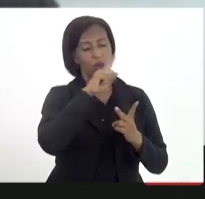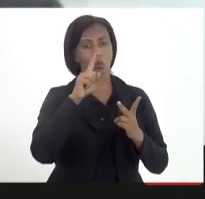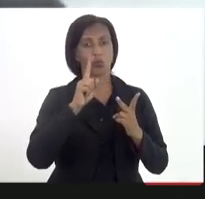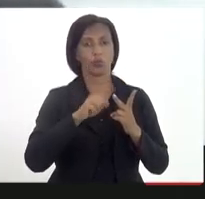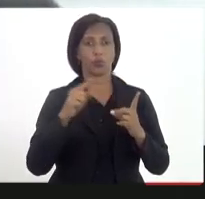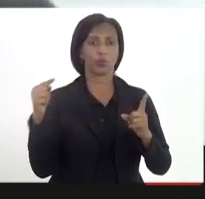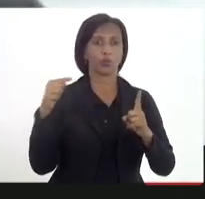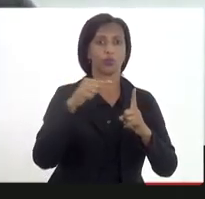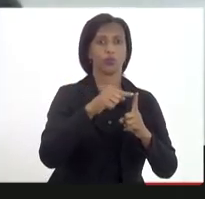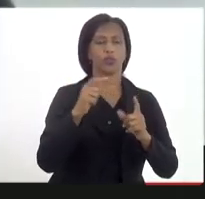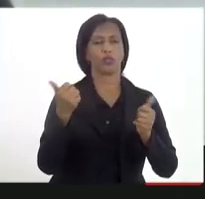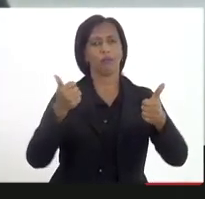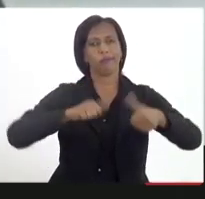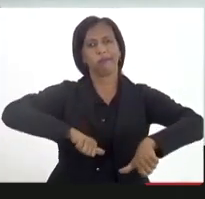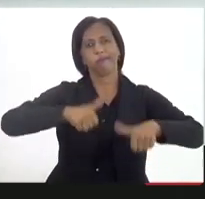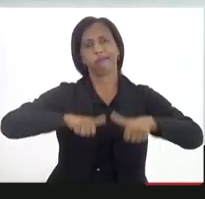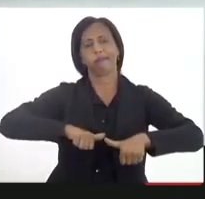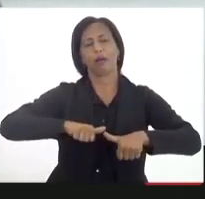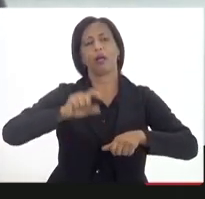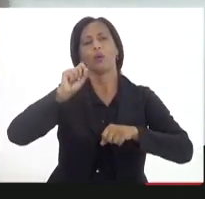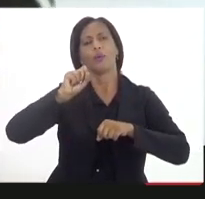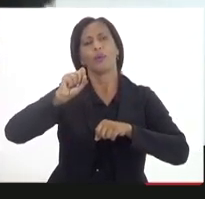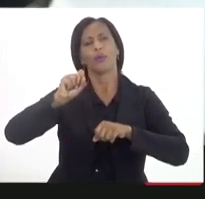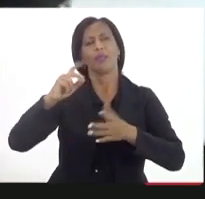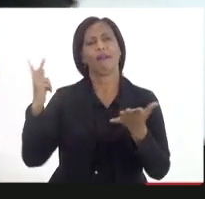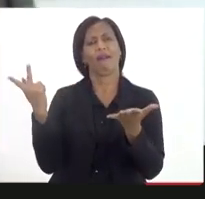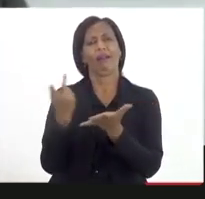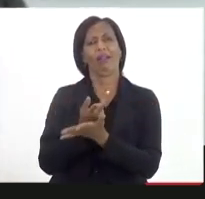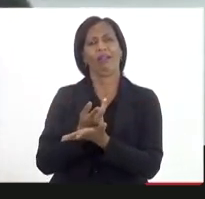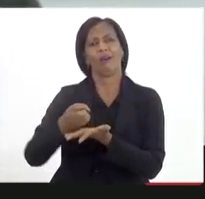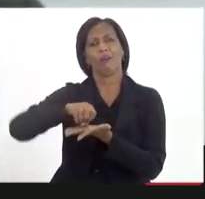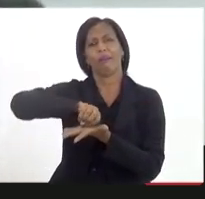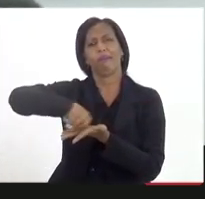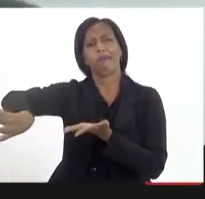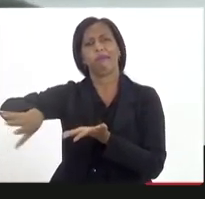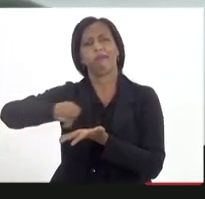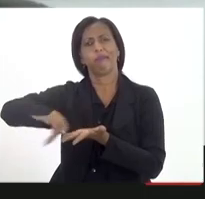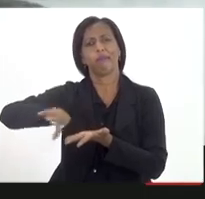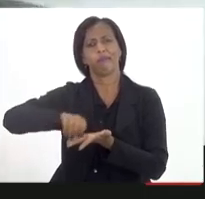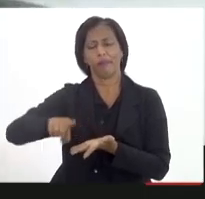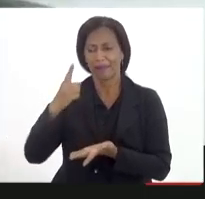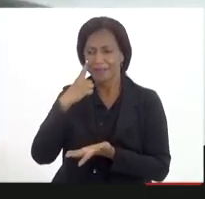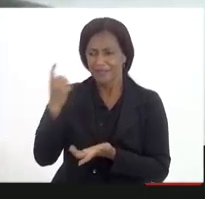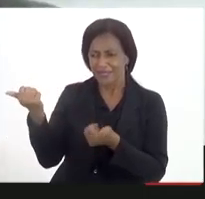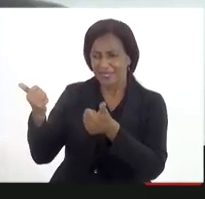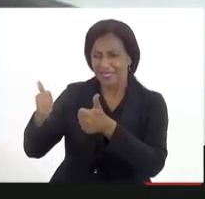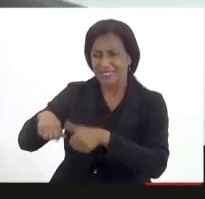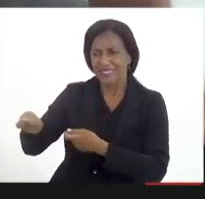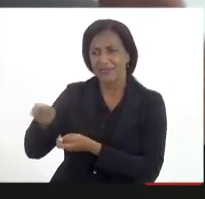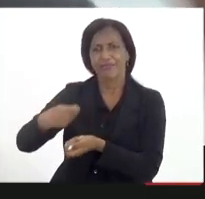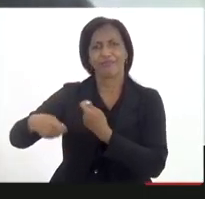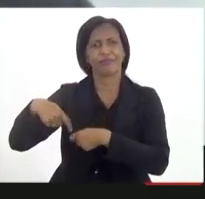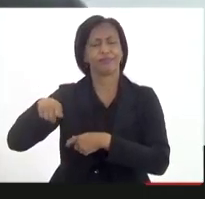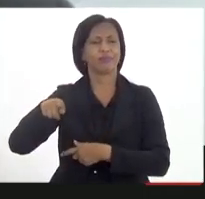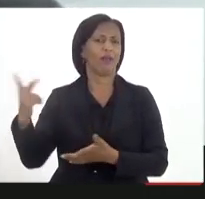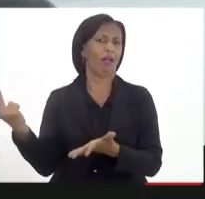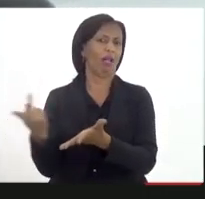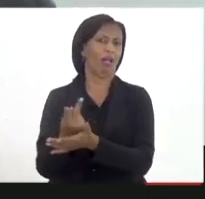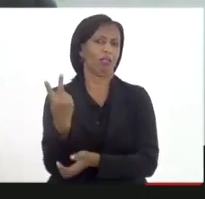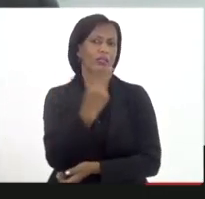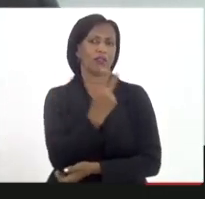é fazer uma análise da sobretudo das explosões é entender a dinâmica dos processos administrativos no âmbito